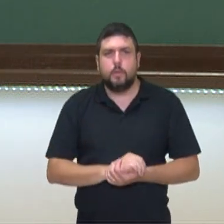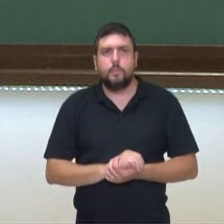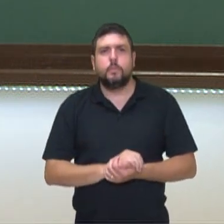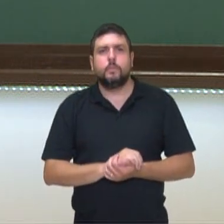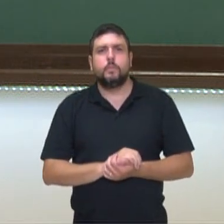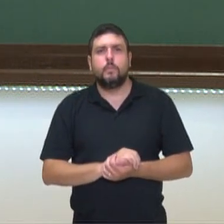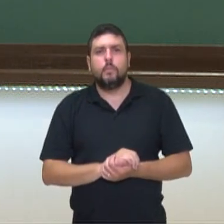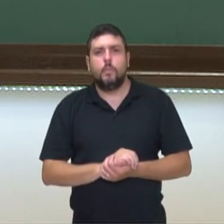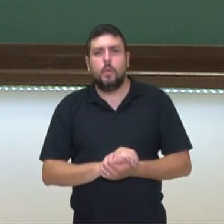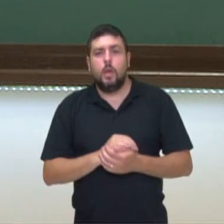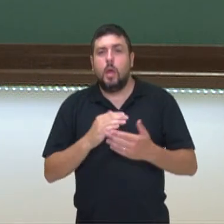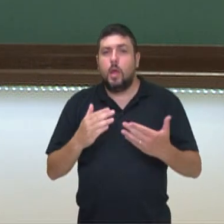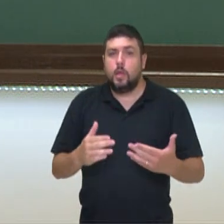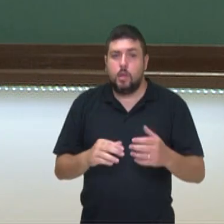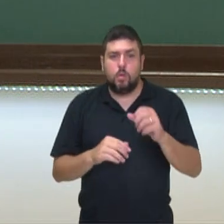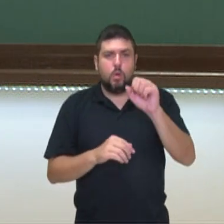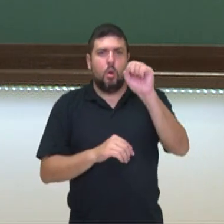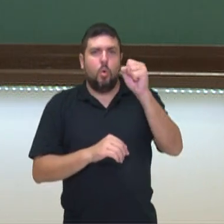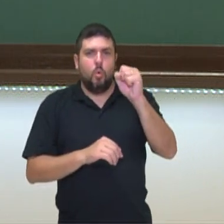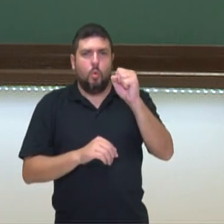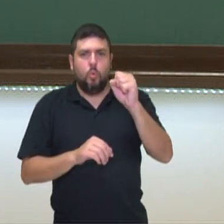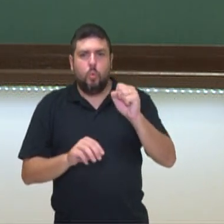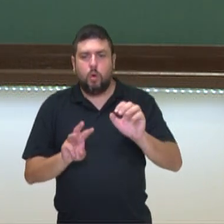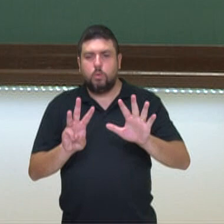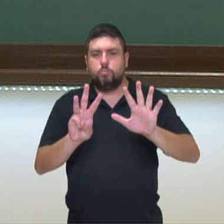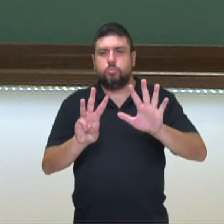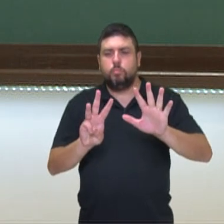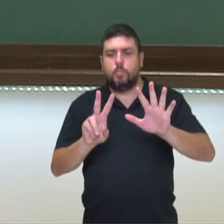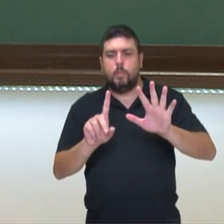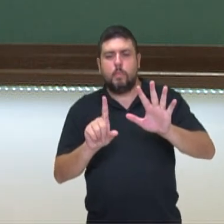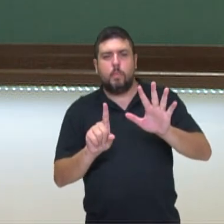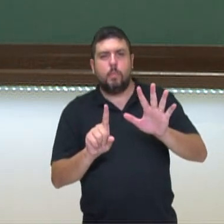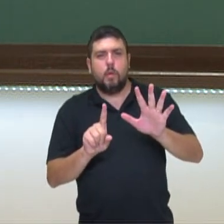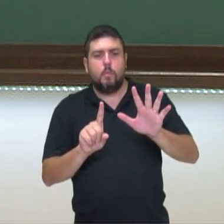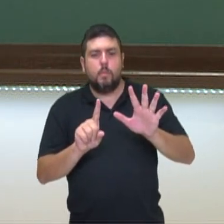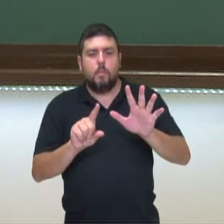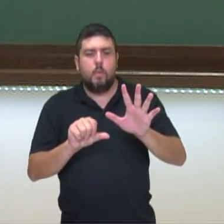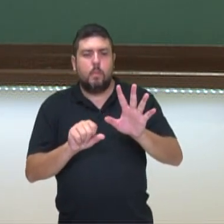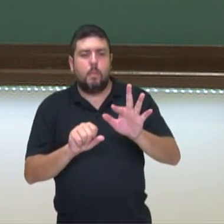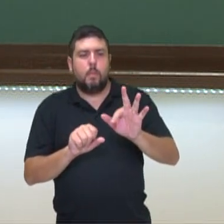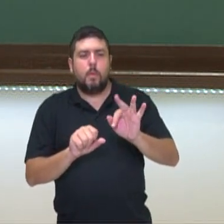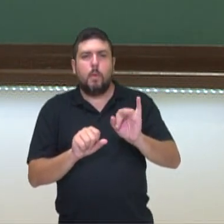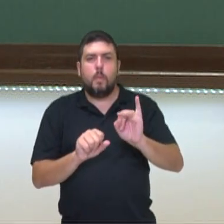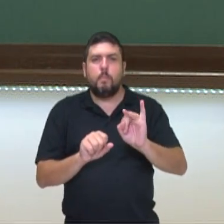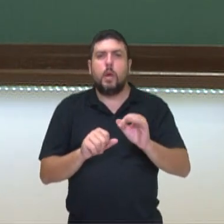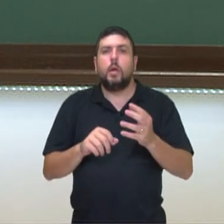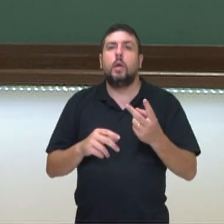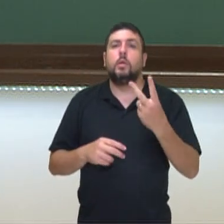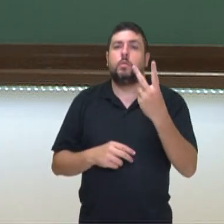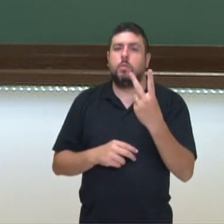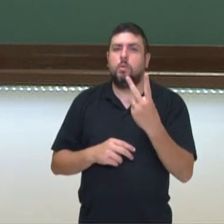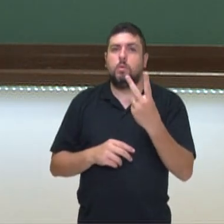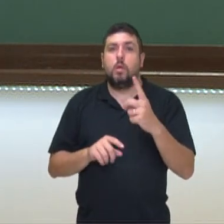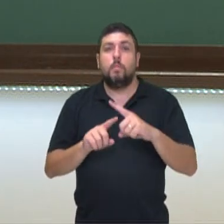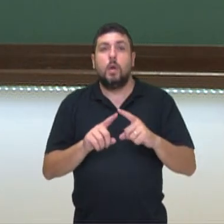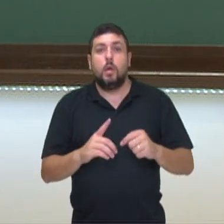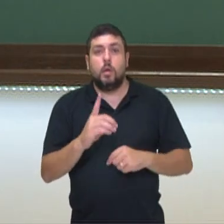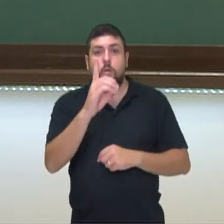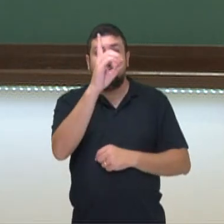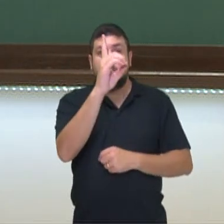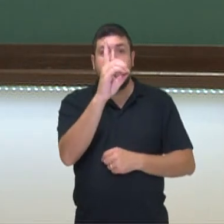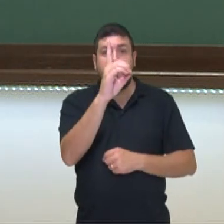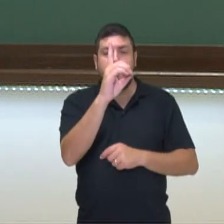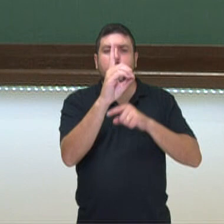ó, 8, se eu vou tirar 6, eu fico com 2. E só que eu estou nas dezenas, e 2